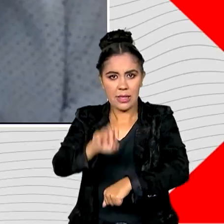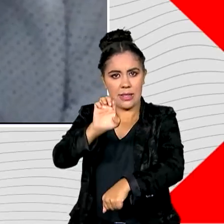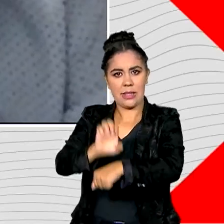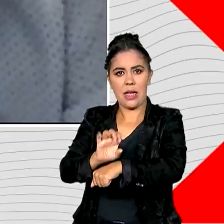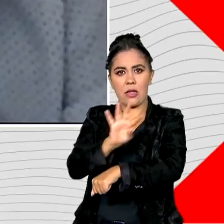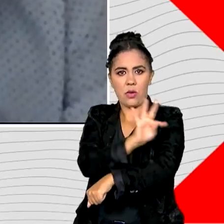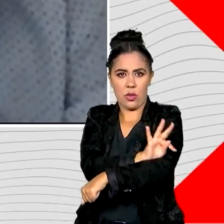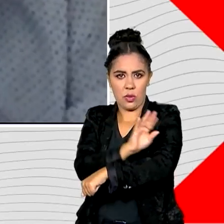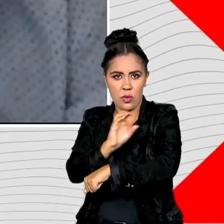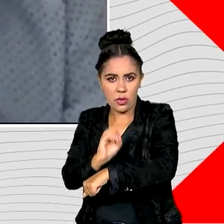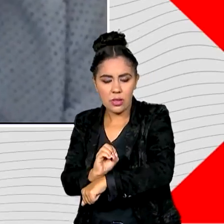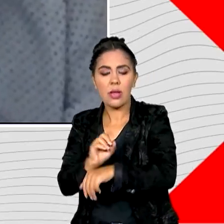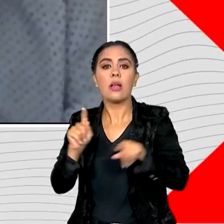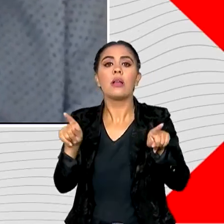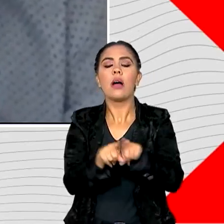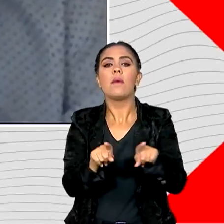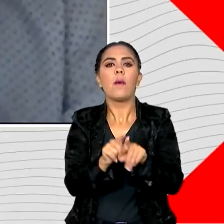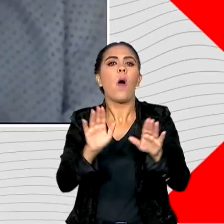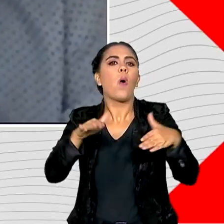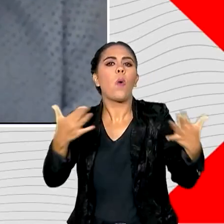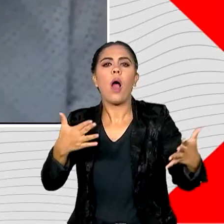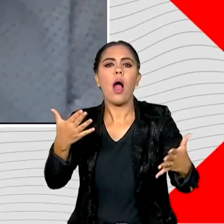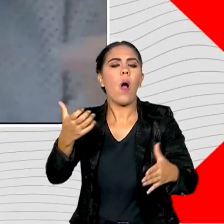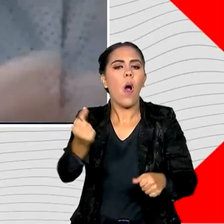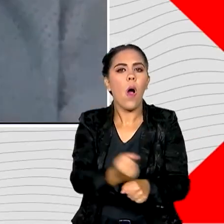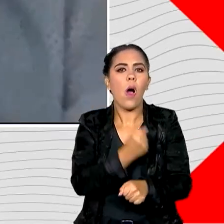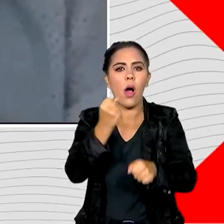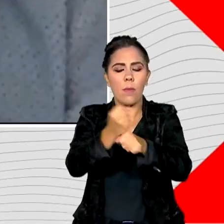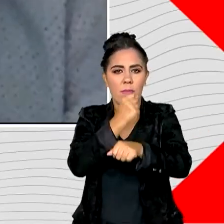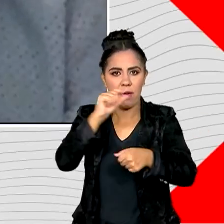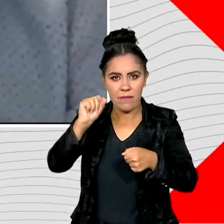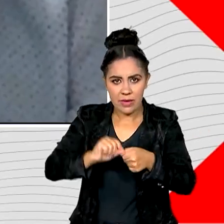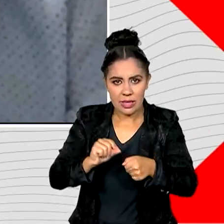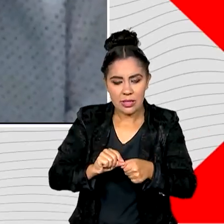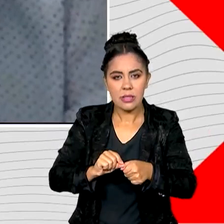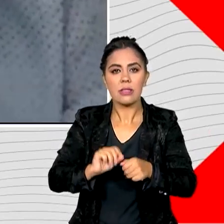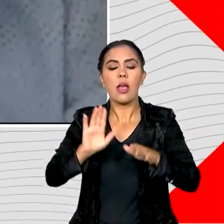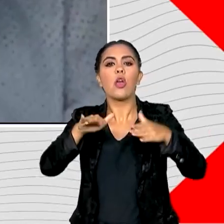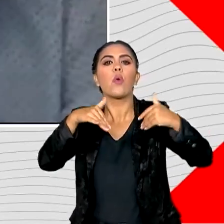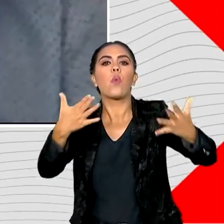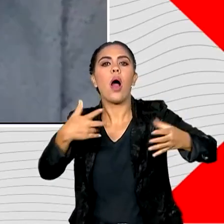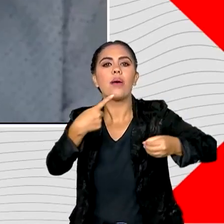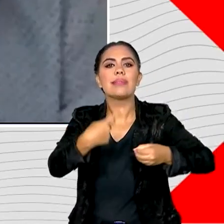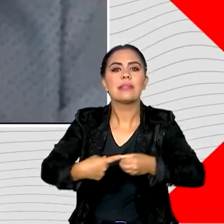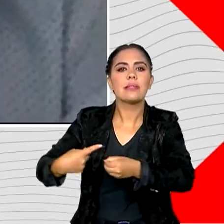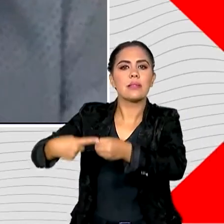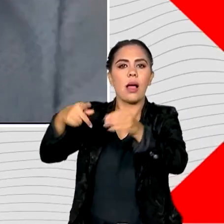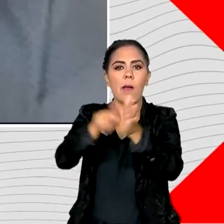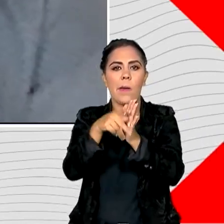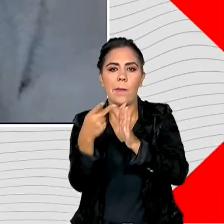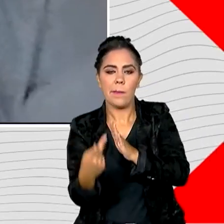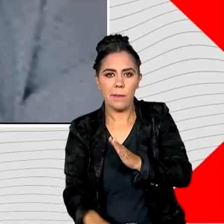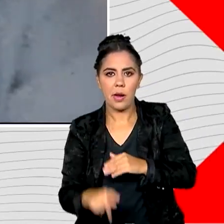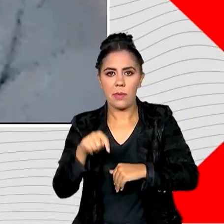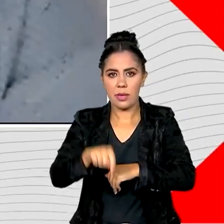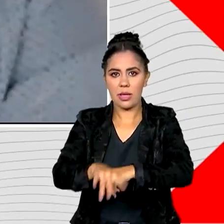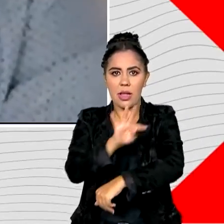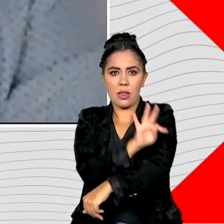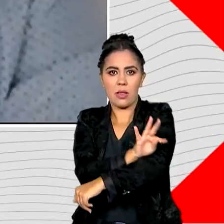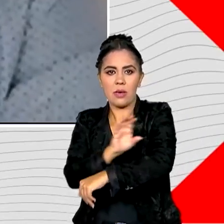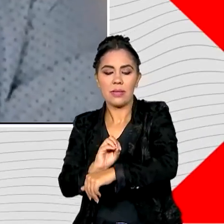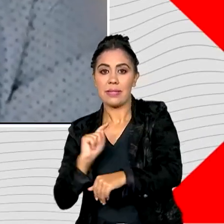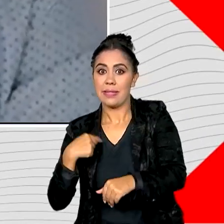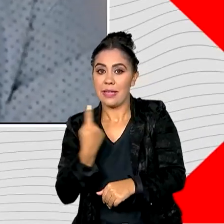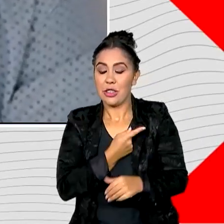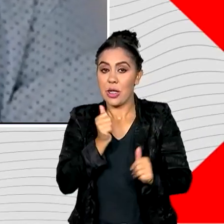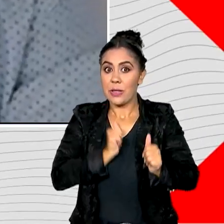para perguntar quais obras serão realizadas em quais cidades aqui no estado do Tocantins, uma vez que a população tocantinense aguarda de forma